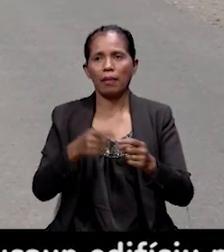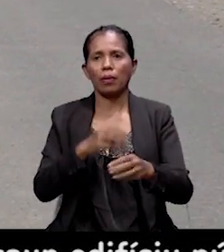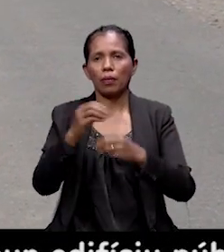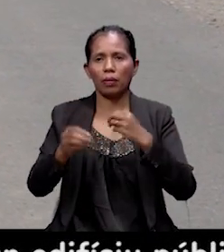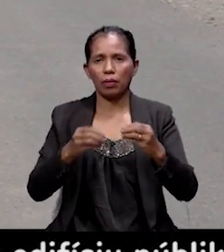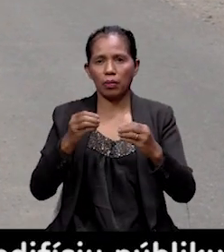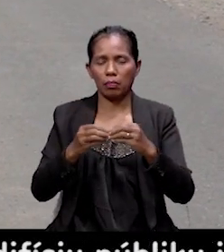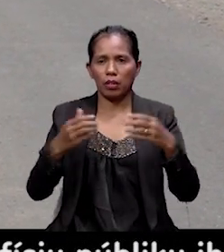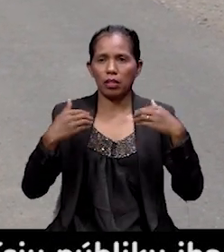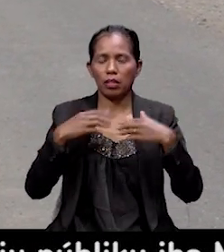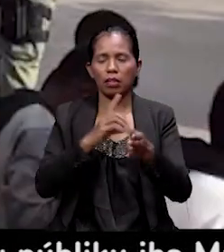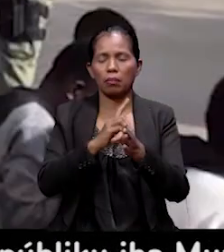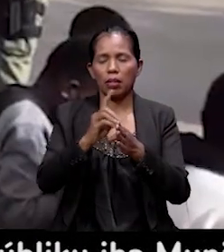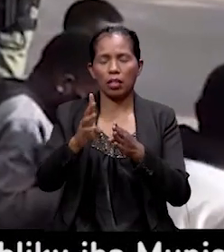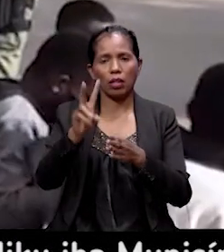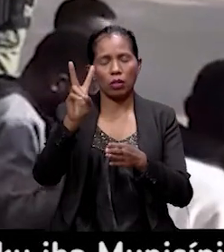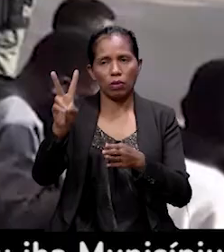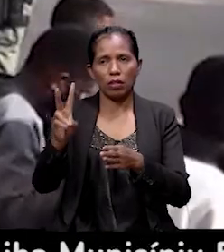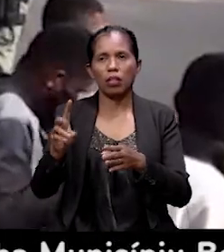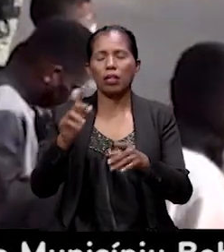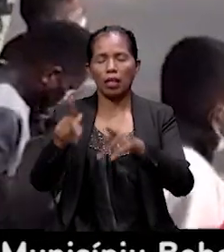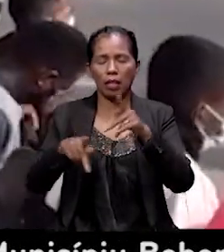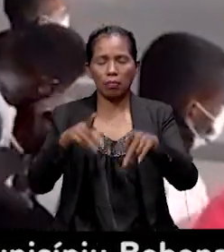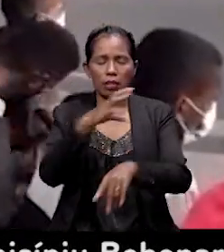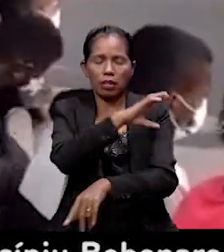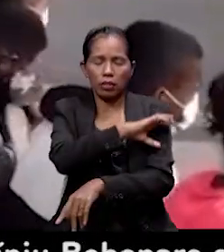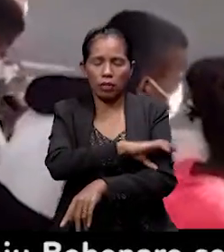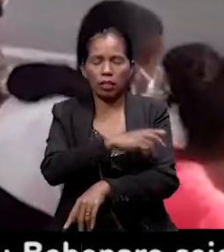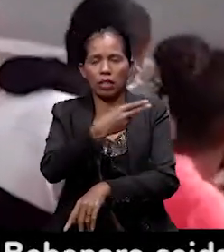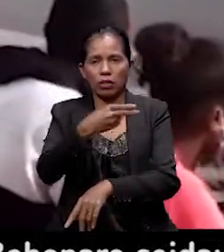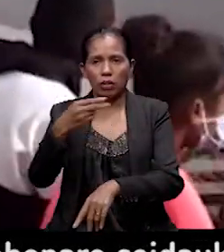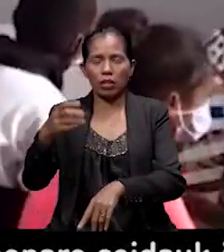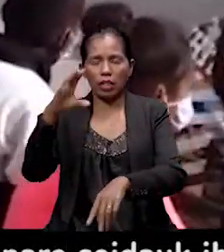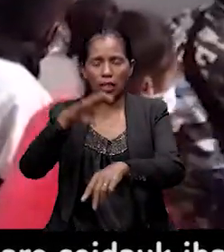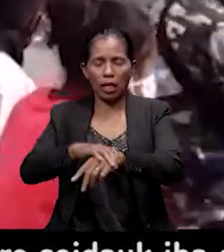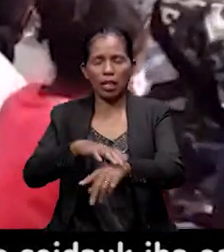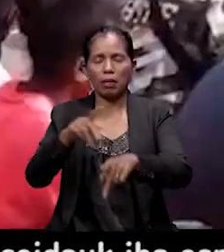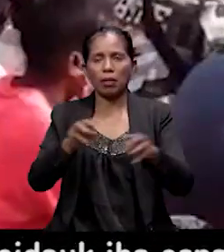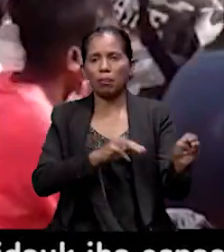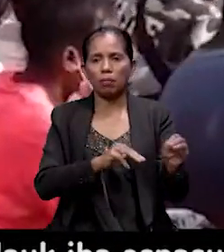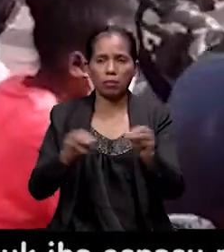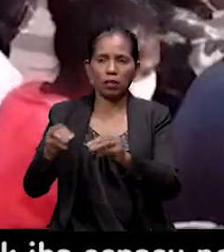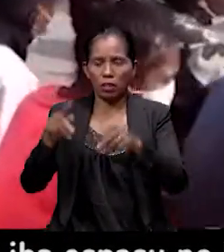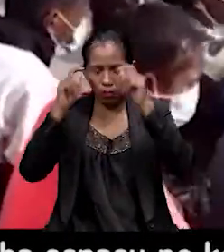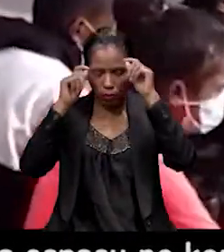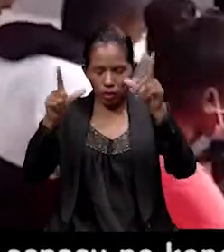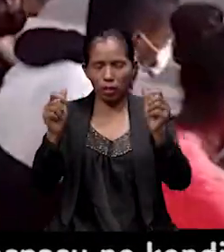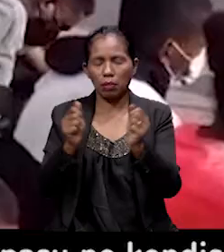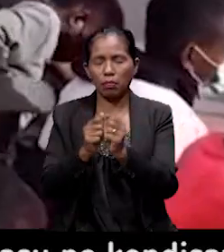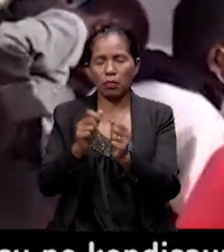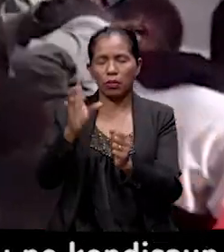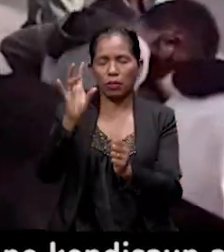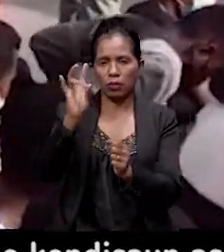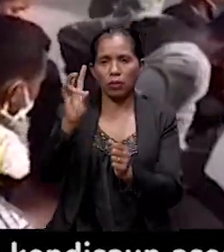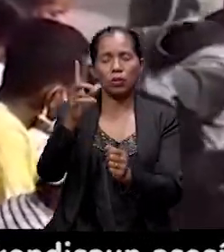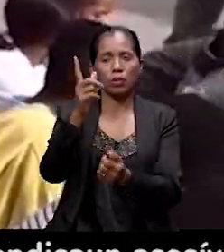ao acontecimento Semana Rua Ikusne, nebe Autoridade de Segurança Indonésia captura no deporta Timor-Ansira quase atos hito, nebe makhagat